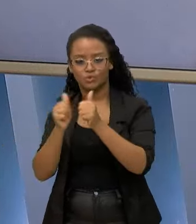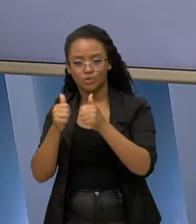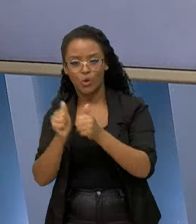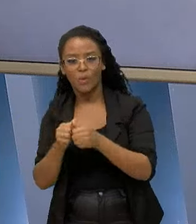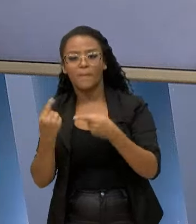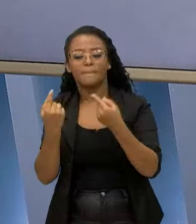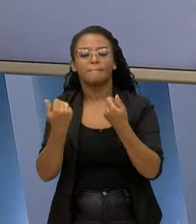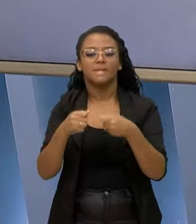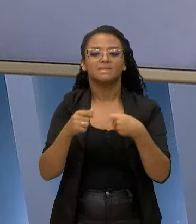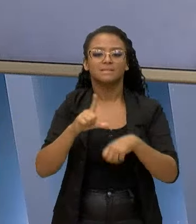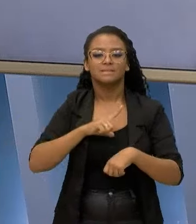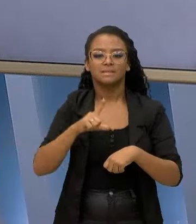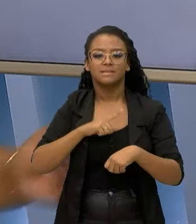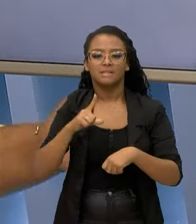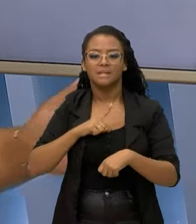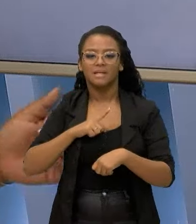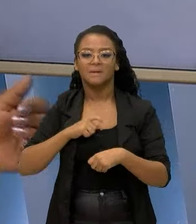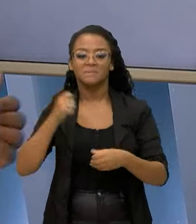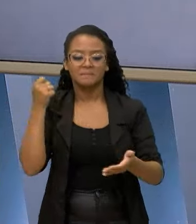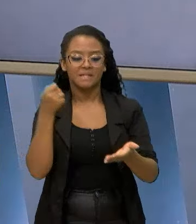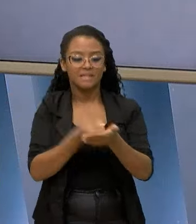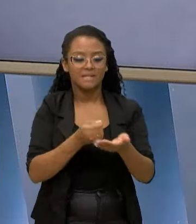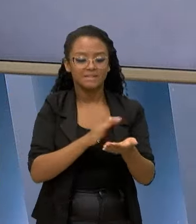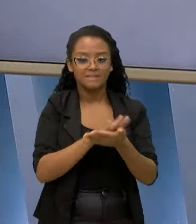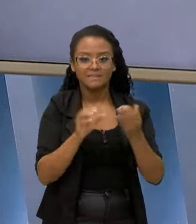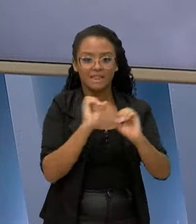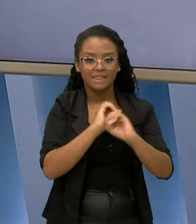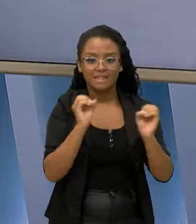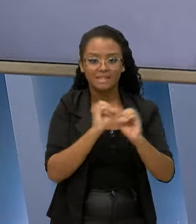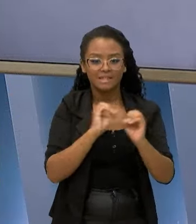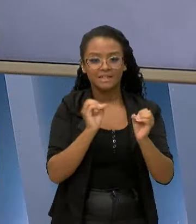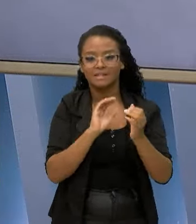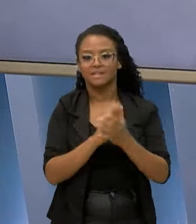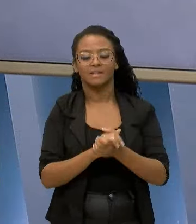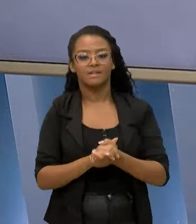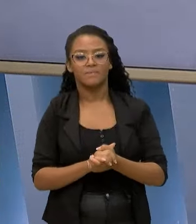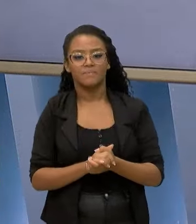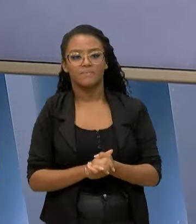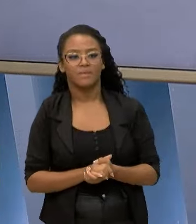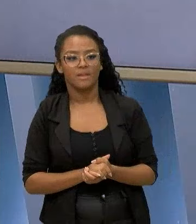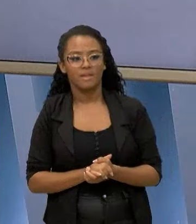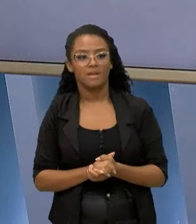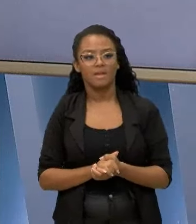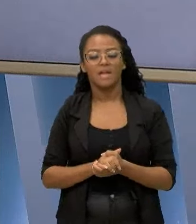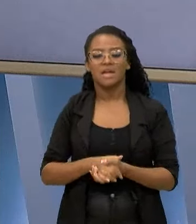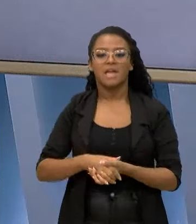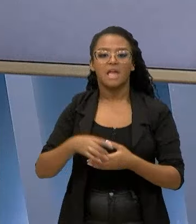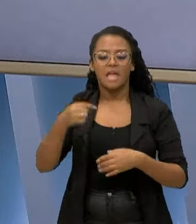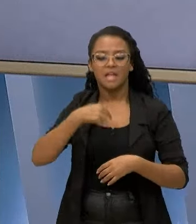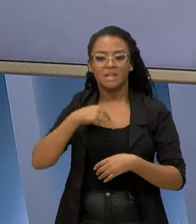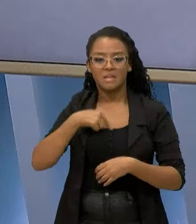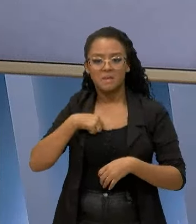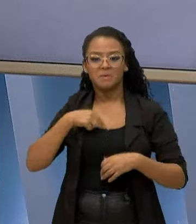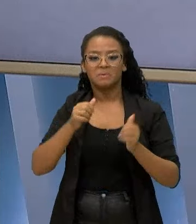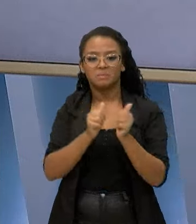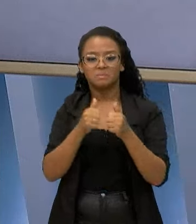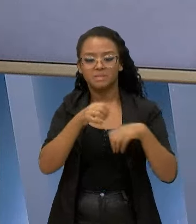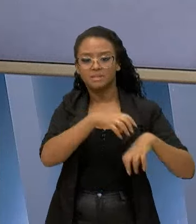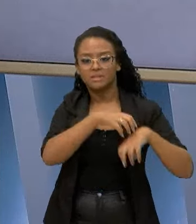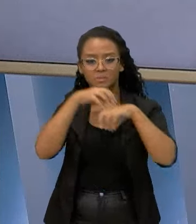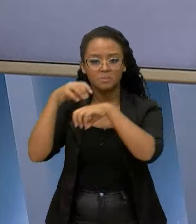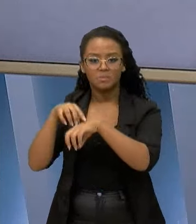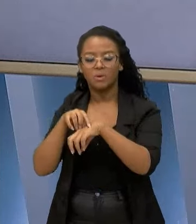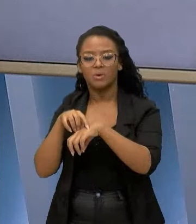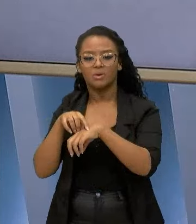nos domingos, nos feriados. Eu moro no São Jorge, quero visitar minha madrinha lá no Luizote, eu pego um ônibus e meu direito ao lazer,